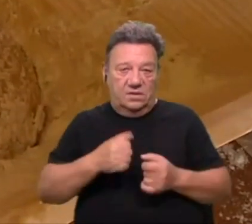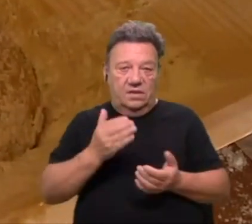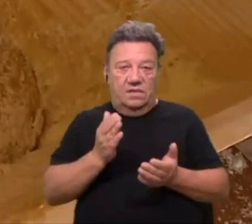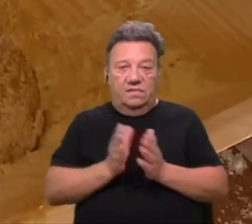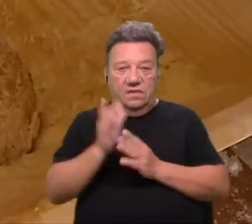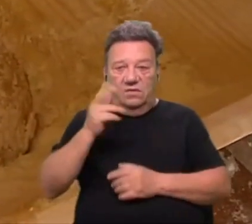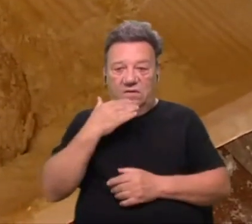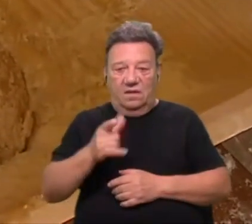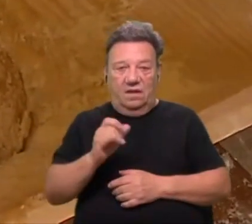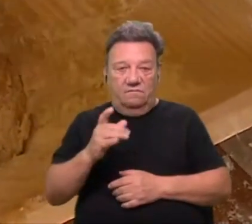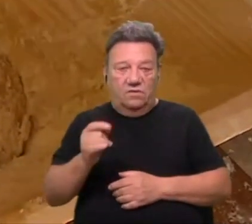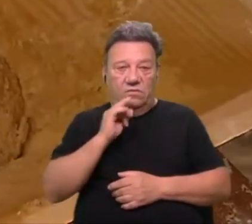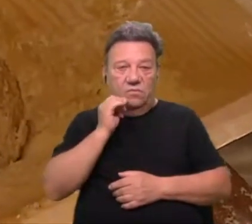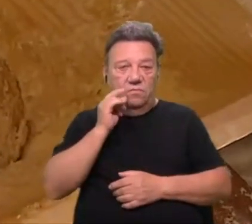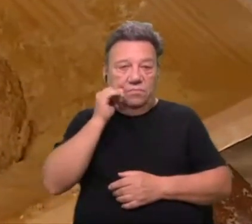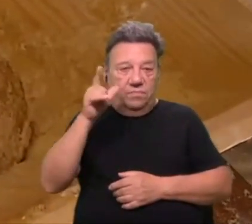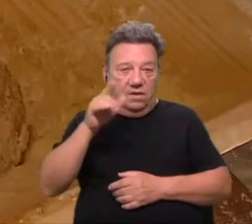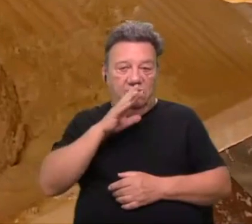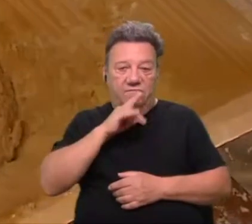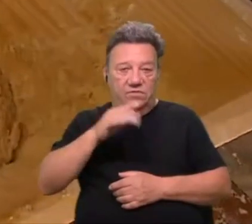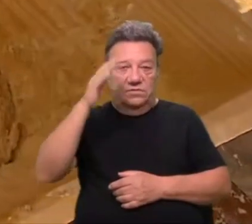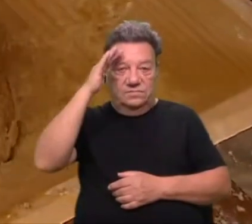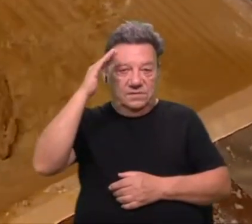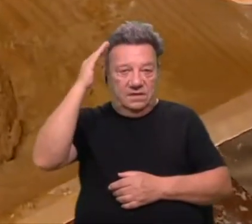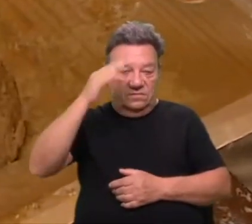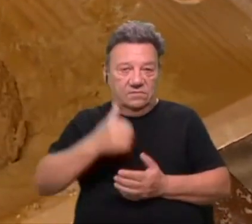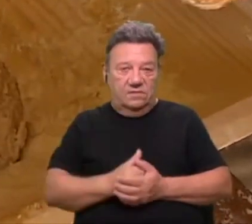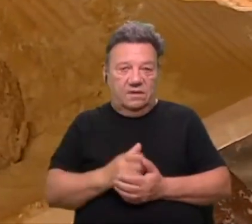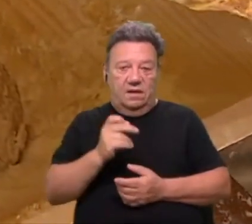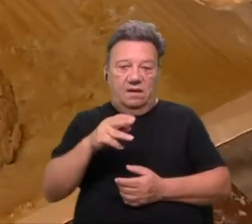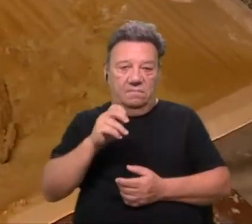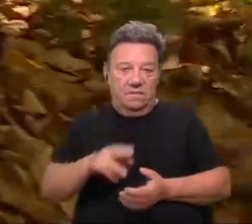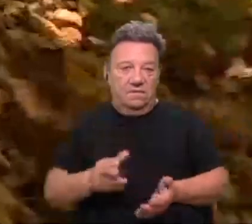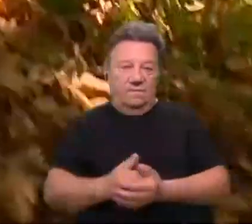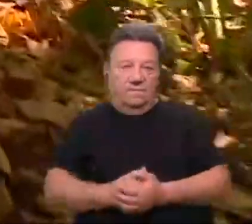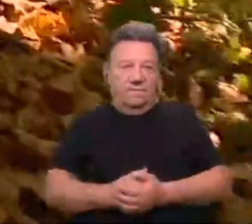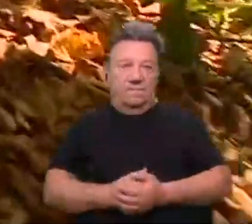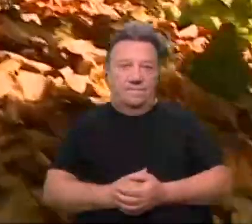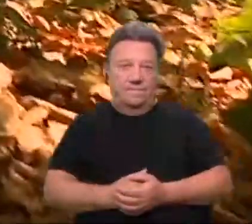em nome do pai do filho e do Espírito Santo amém